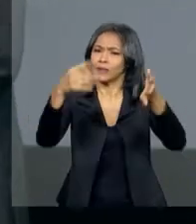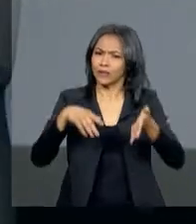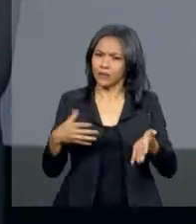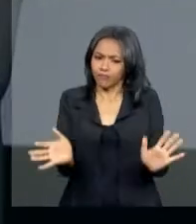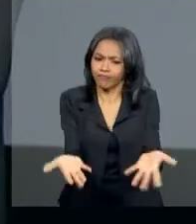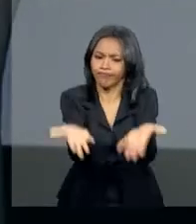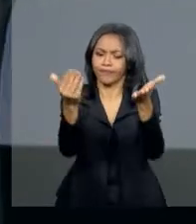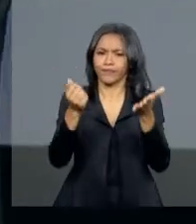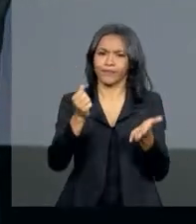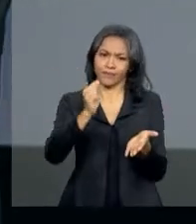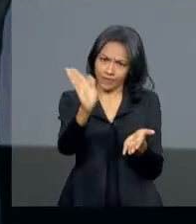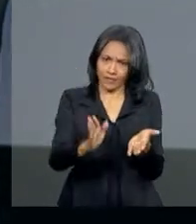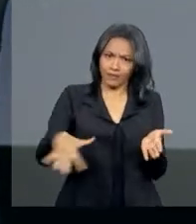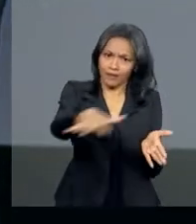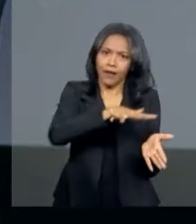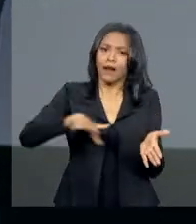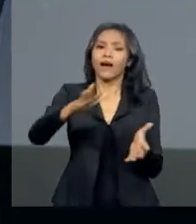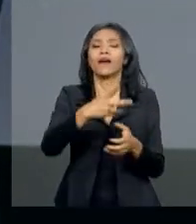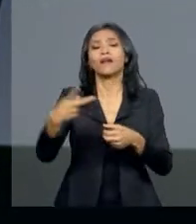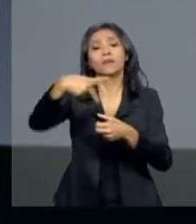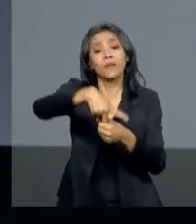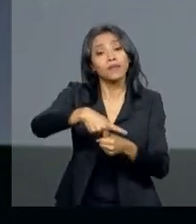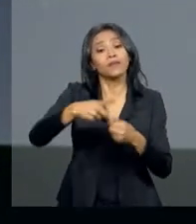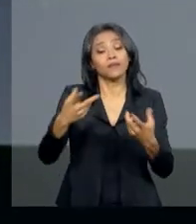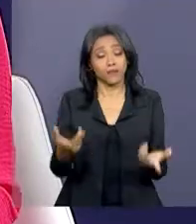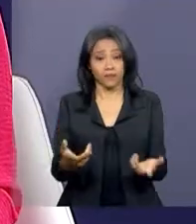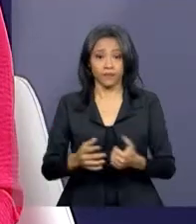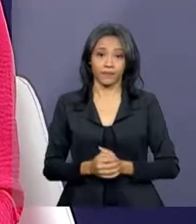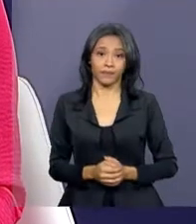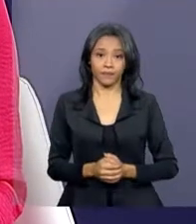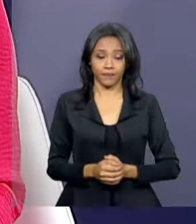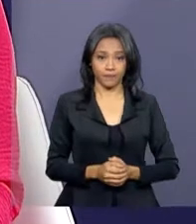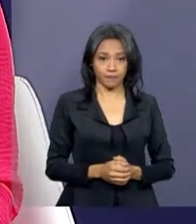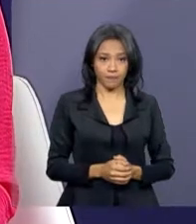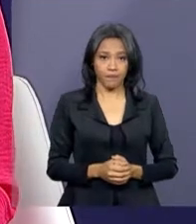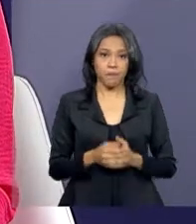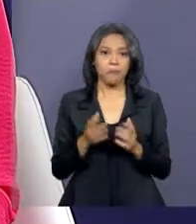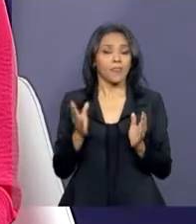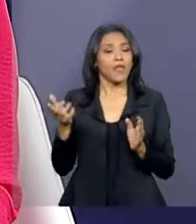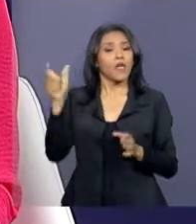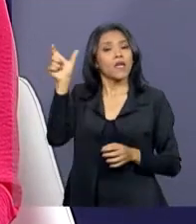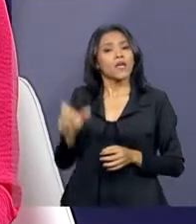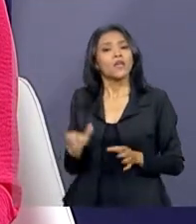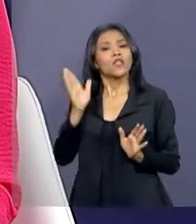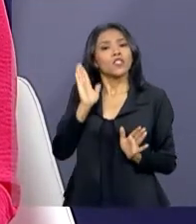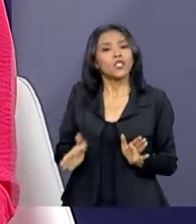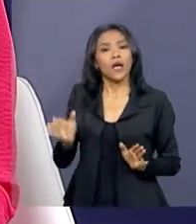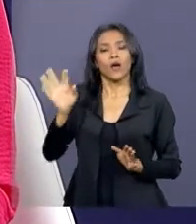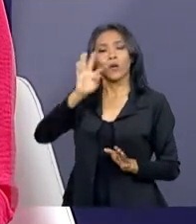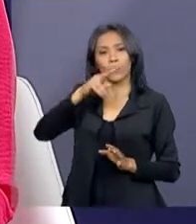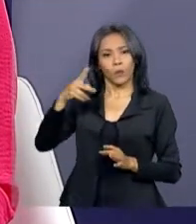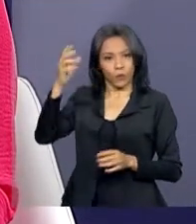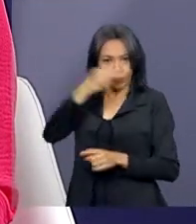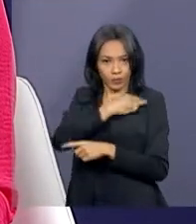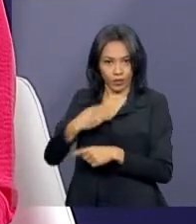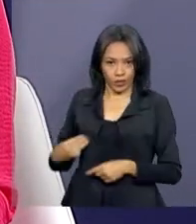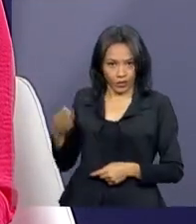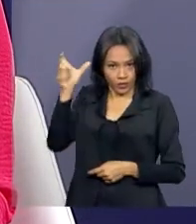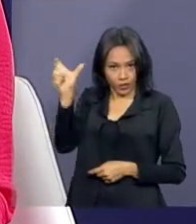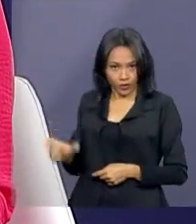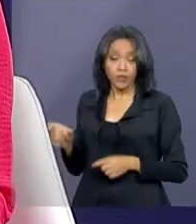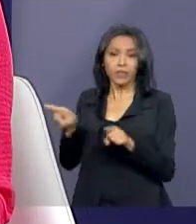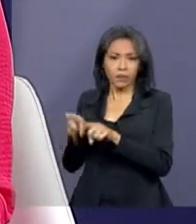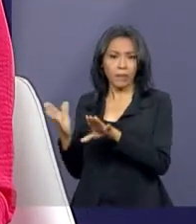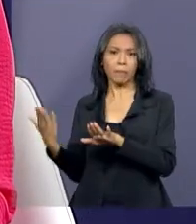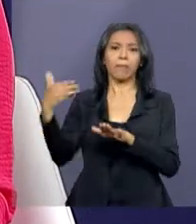mais importante feira de inovação tecnológica já o ministro de minas e energia moreira franco que também participou